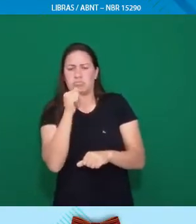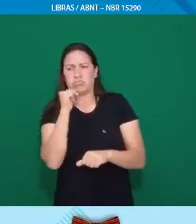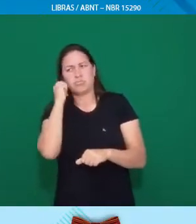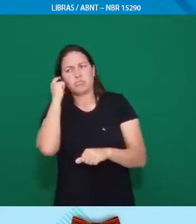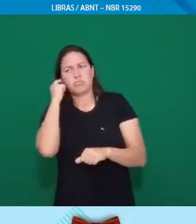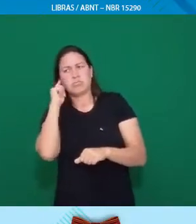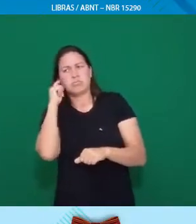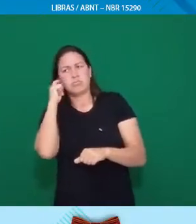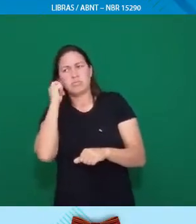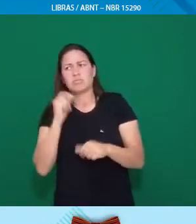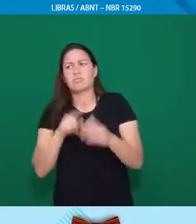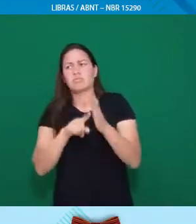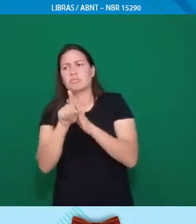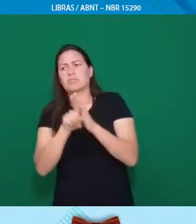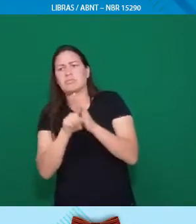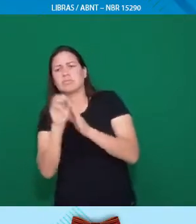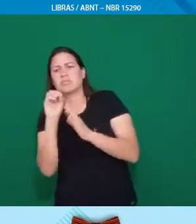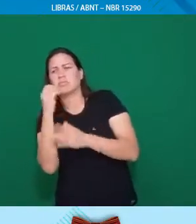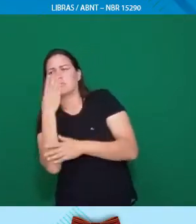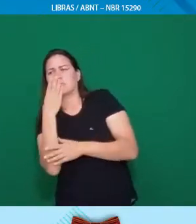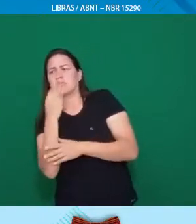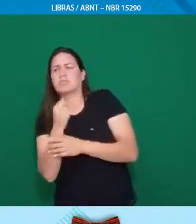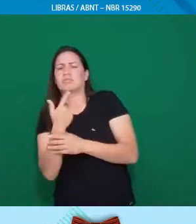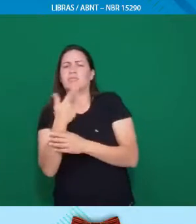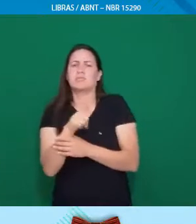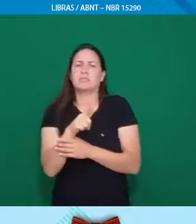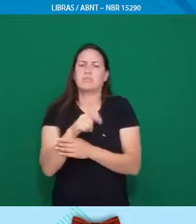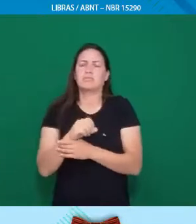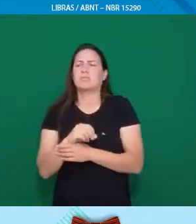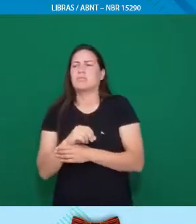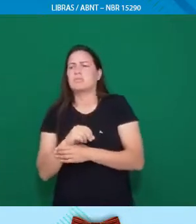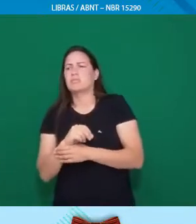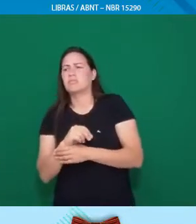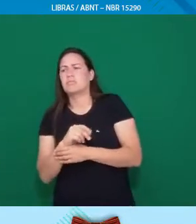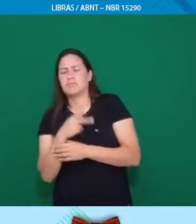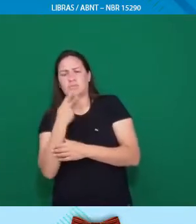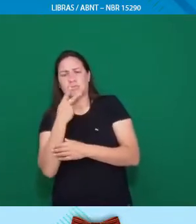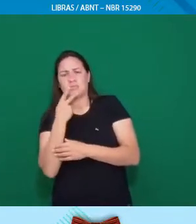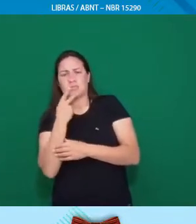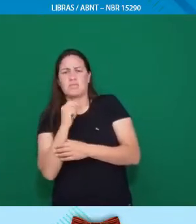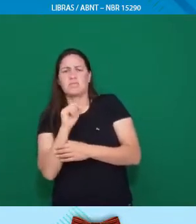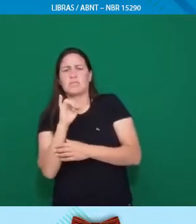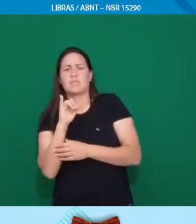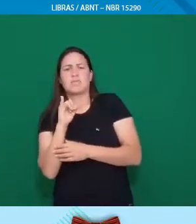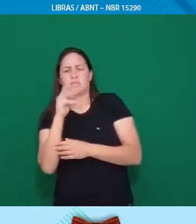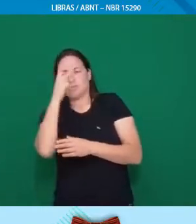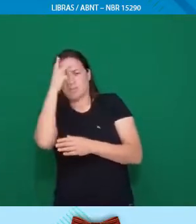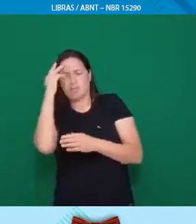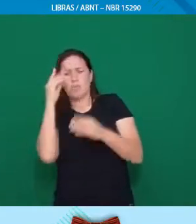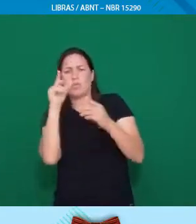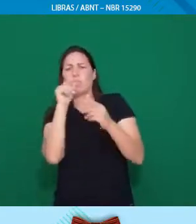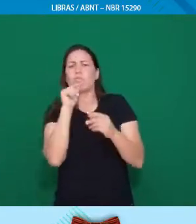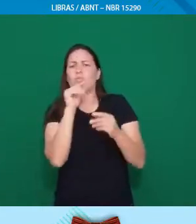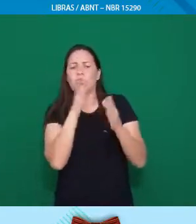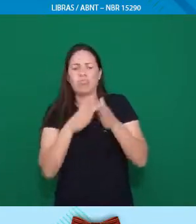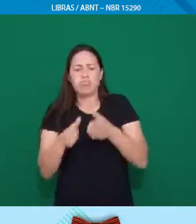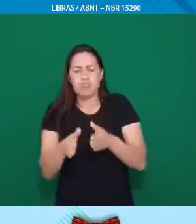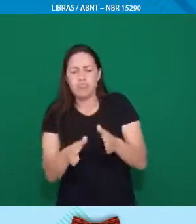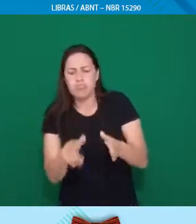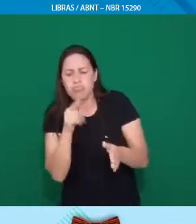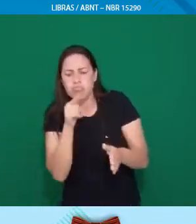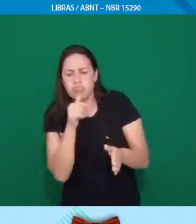da água aí voltei a perguntar do falecido e tal aí vai falar olha simplesmente o pai